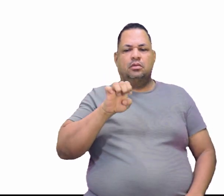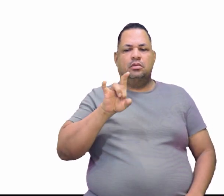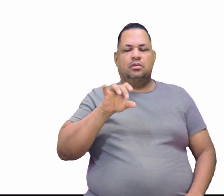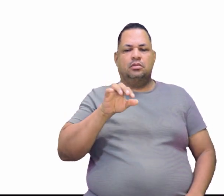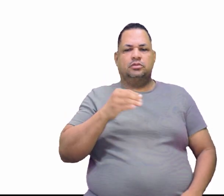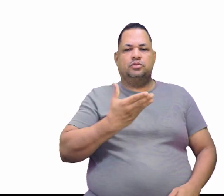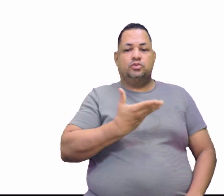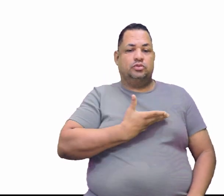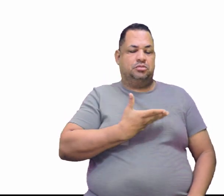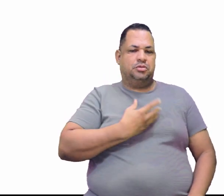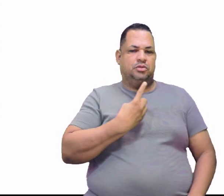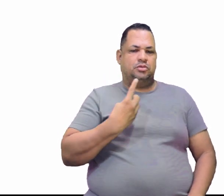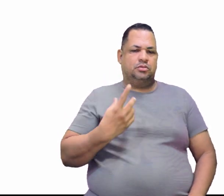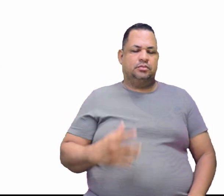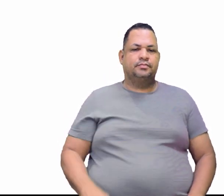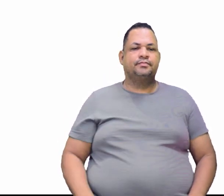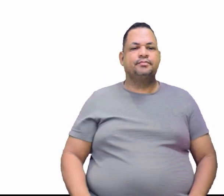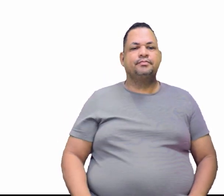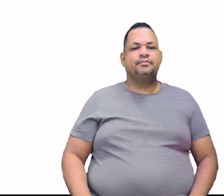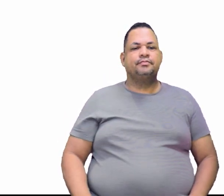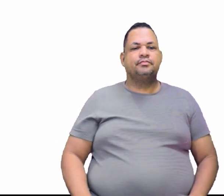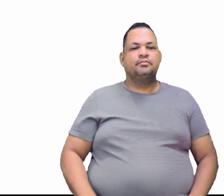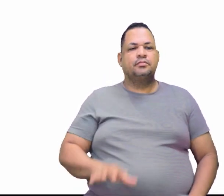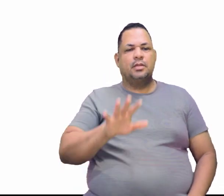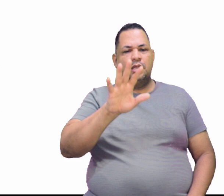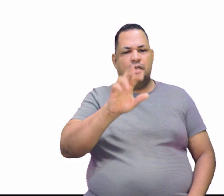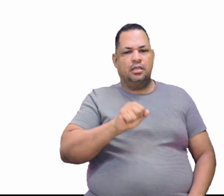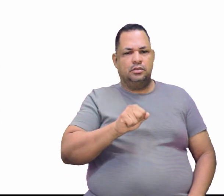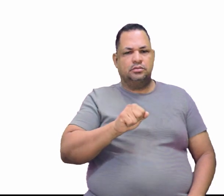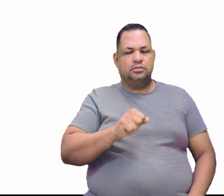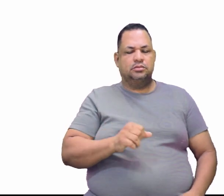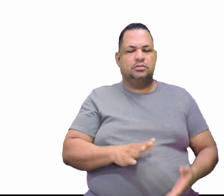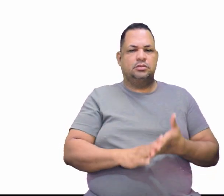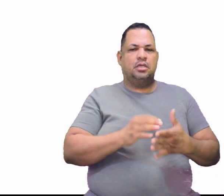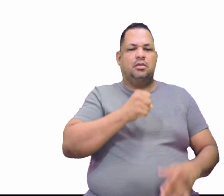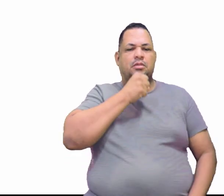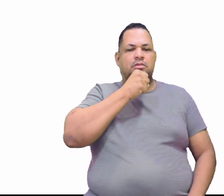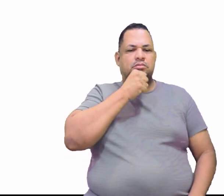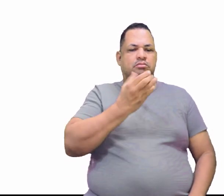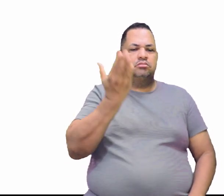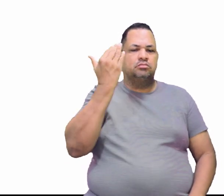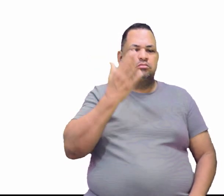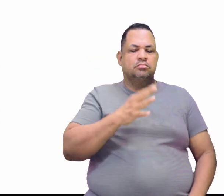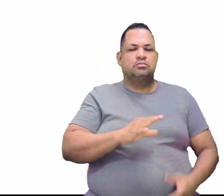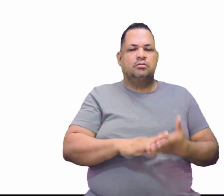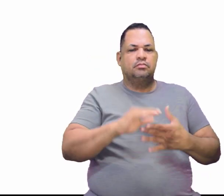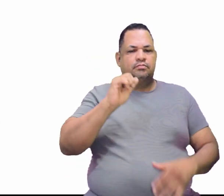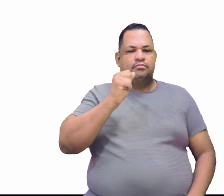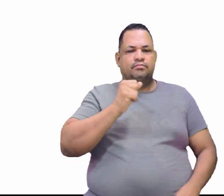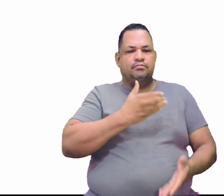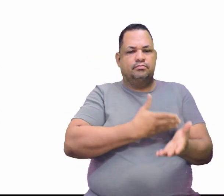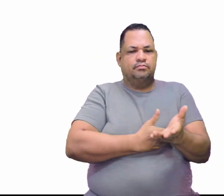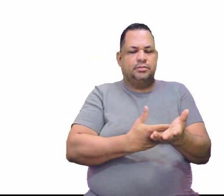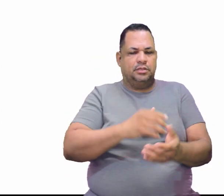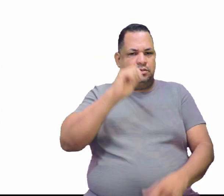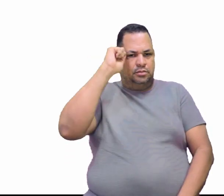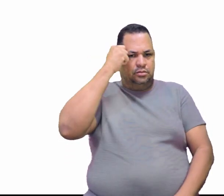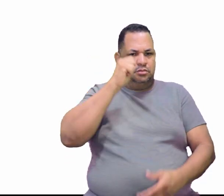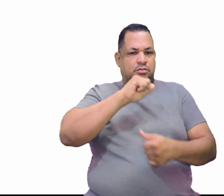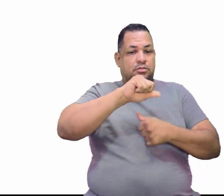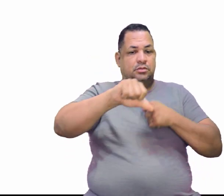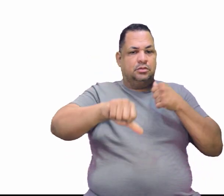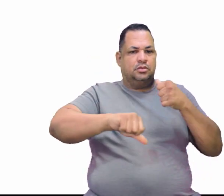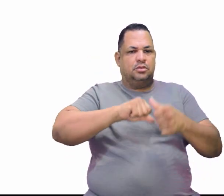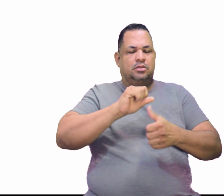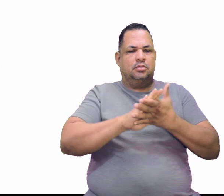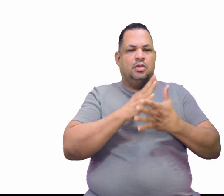Dois parceiros nossos aí, que pegam essas imagens antigas, preto e branco, e acabam colocando